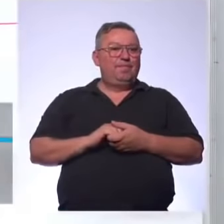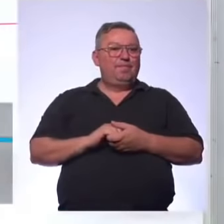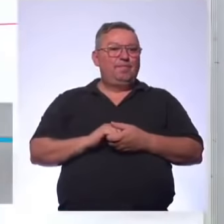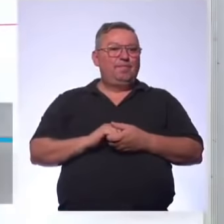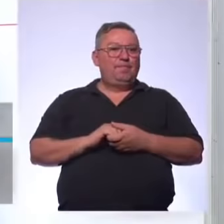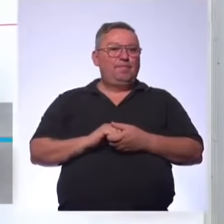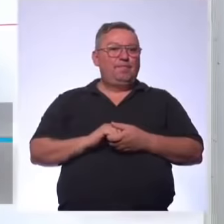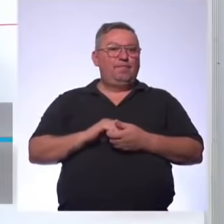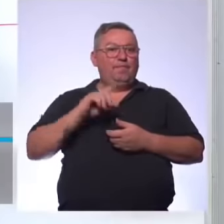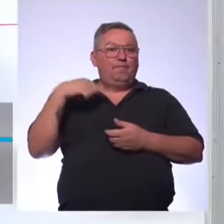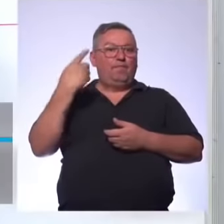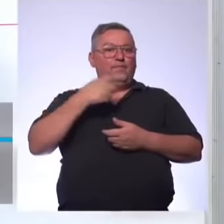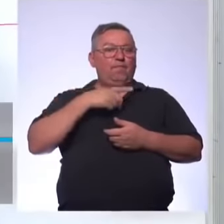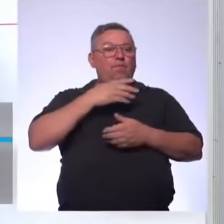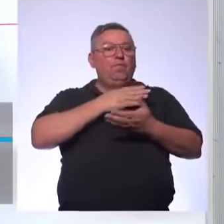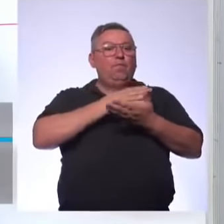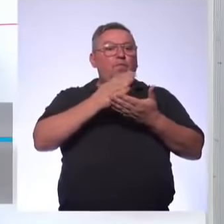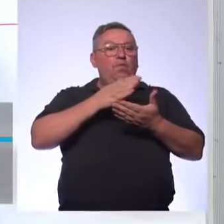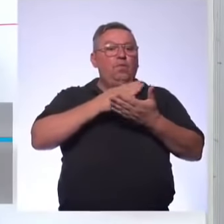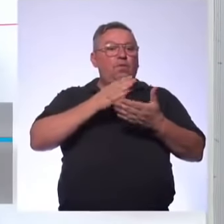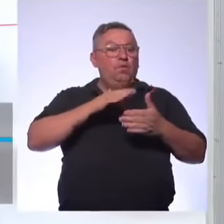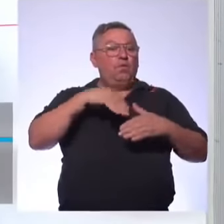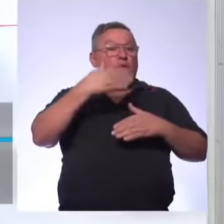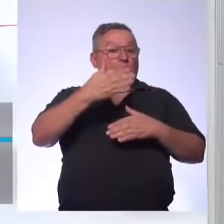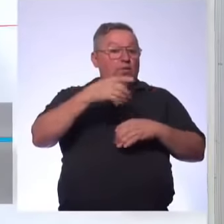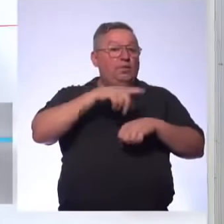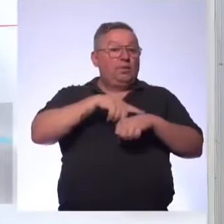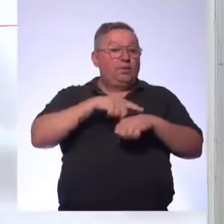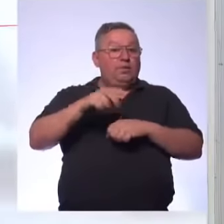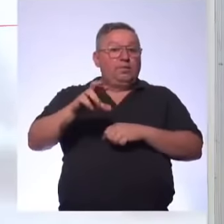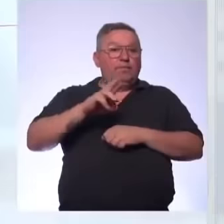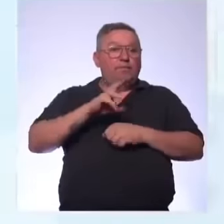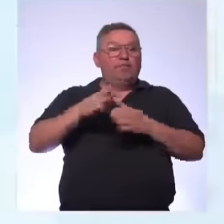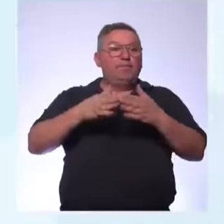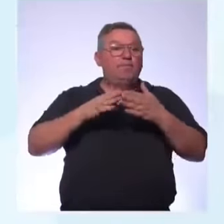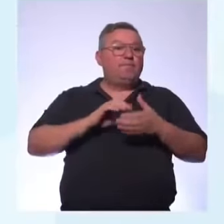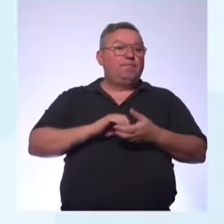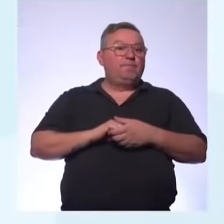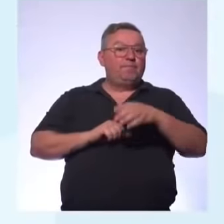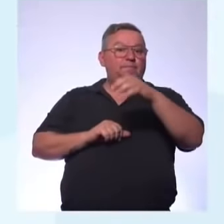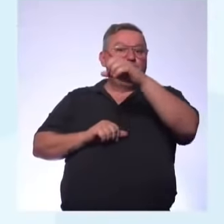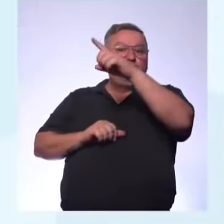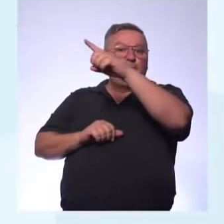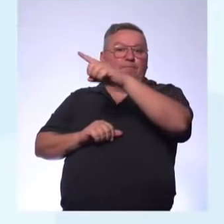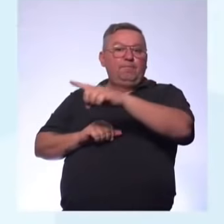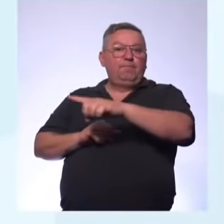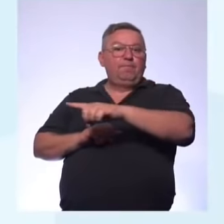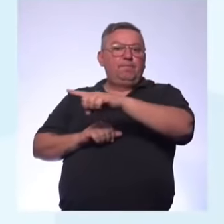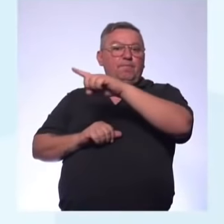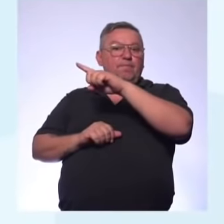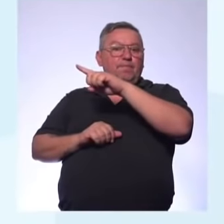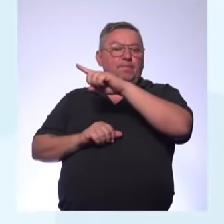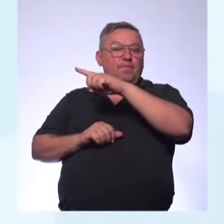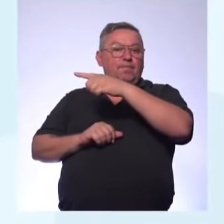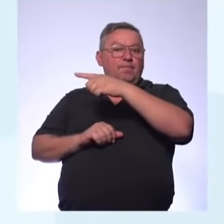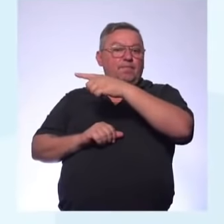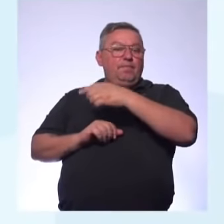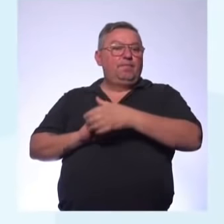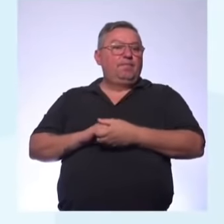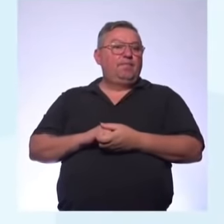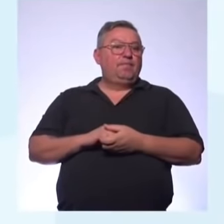então vamos lá então nós vamos para o nosso próximo resposta por favor diretor para eles darem um print por favor